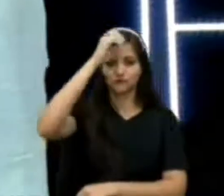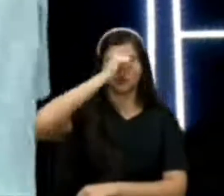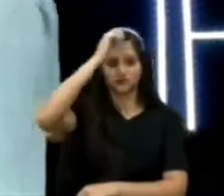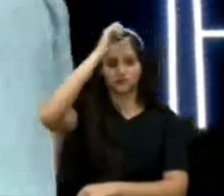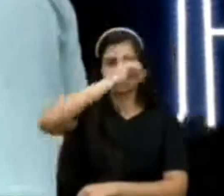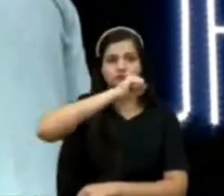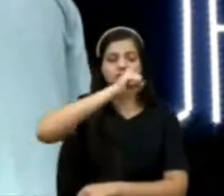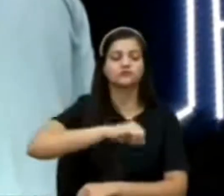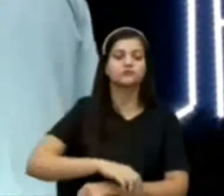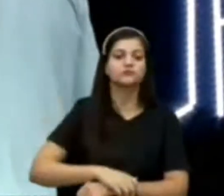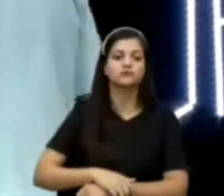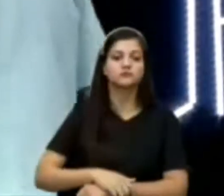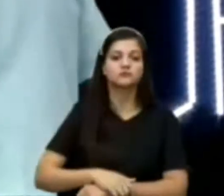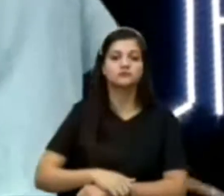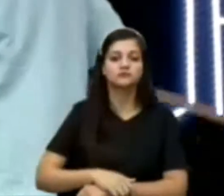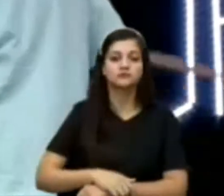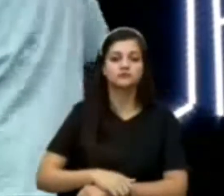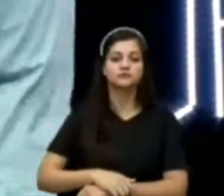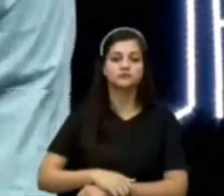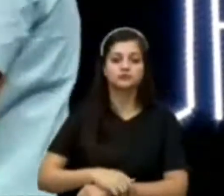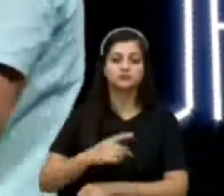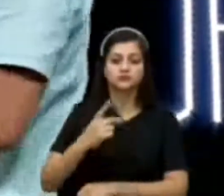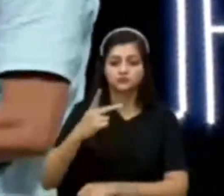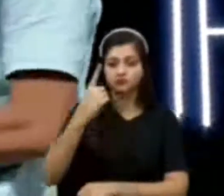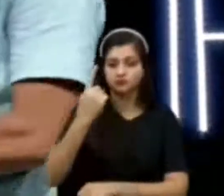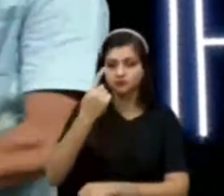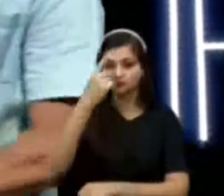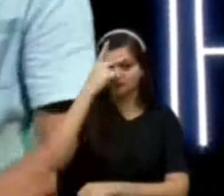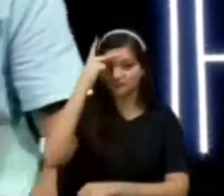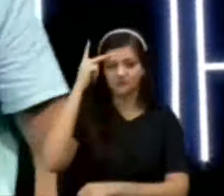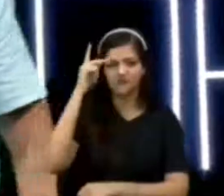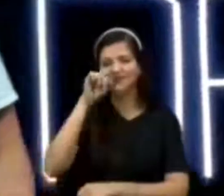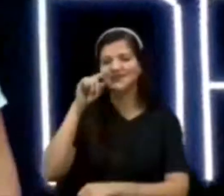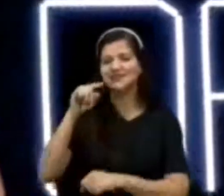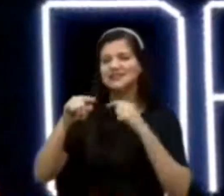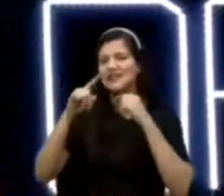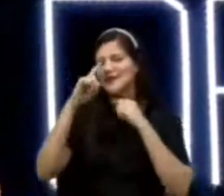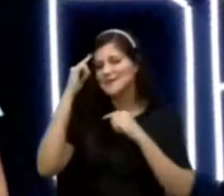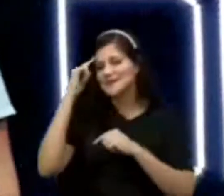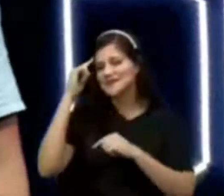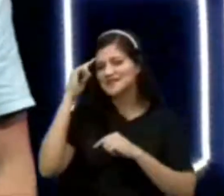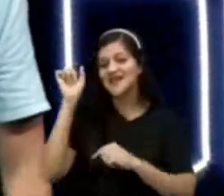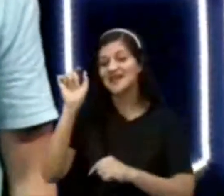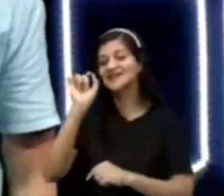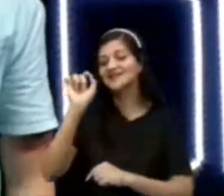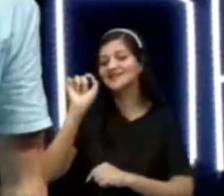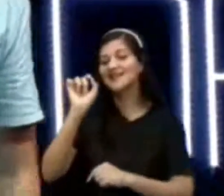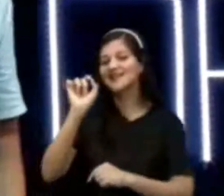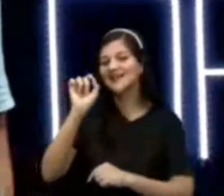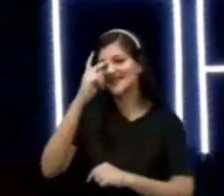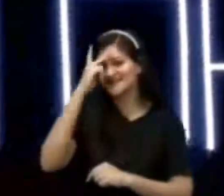com um personagem. Tenta adivinhar quem é esse personagem aqui.